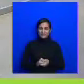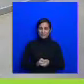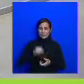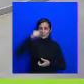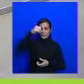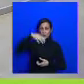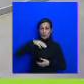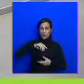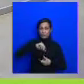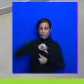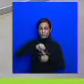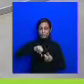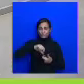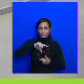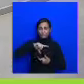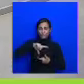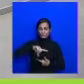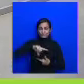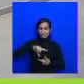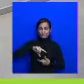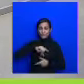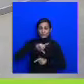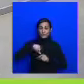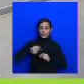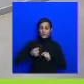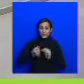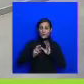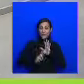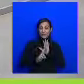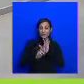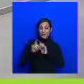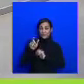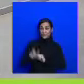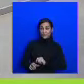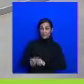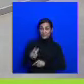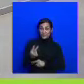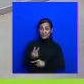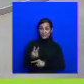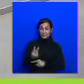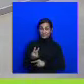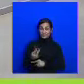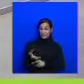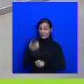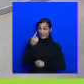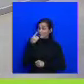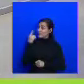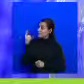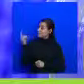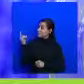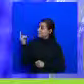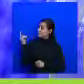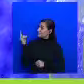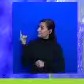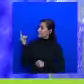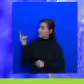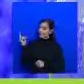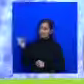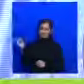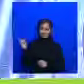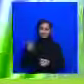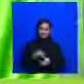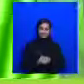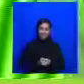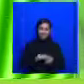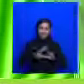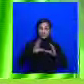bola já no suporte. O globo identificado para o sorteio do número correspondente à coluna número 2. Bola posicionada,